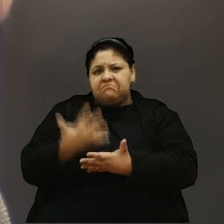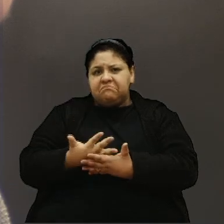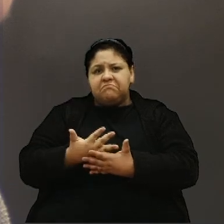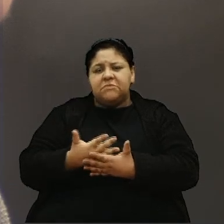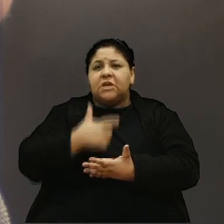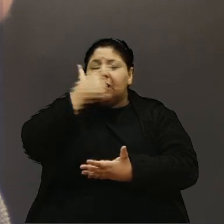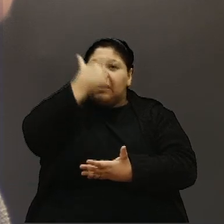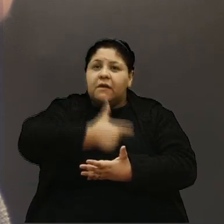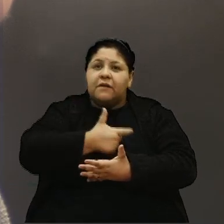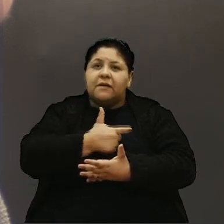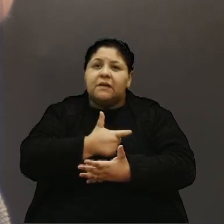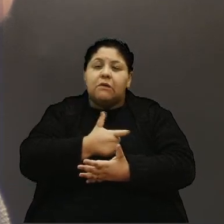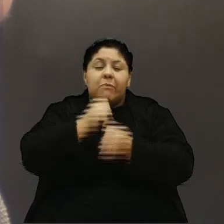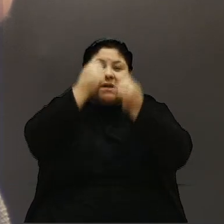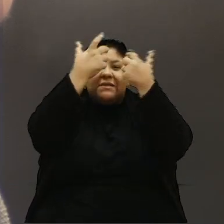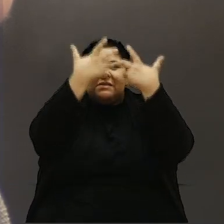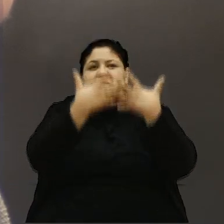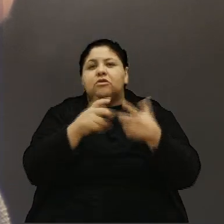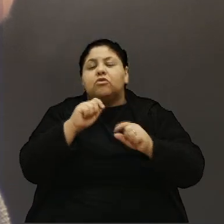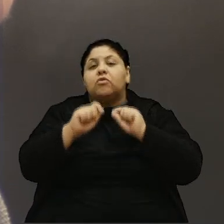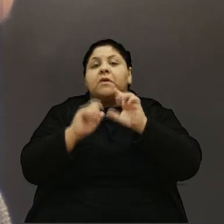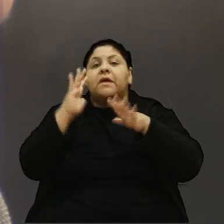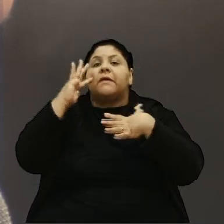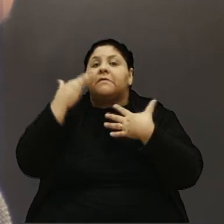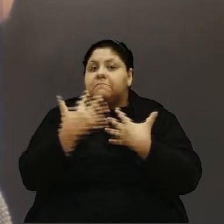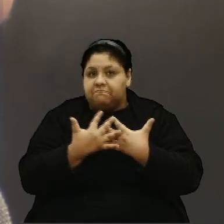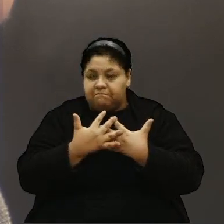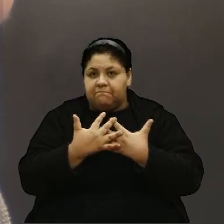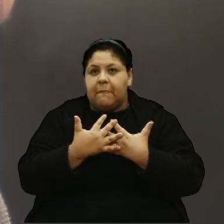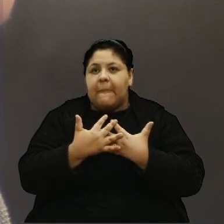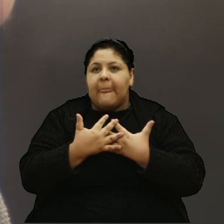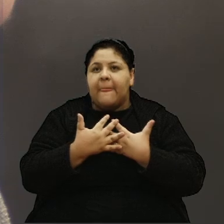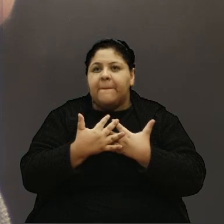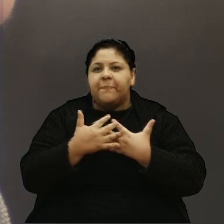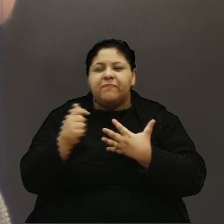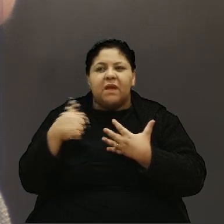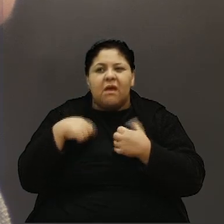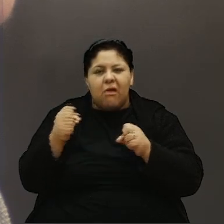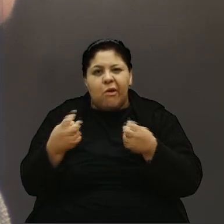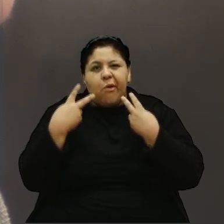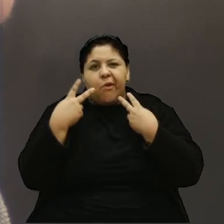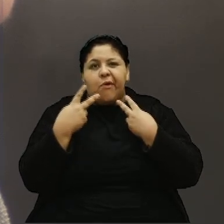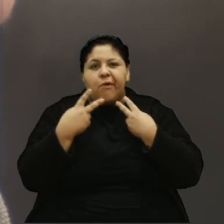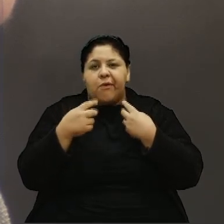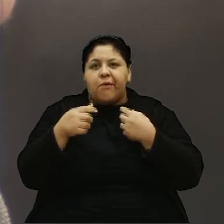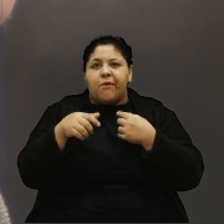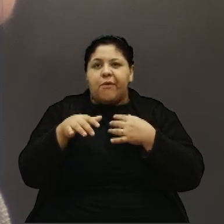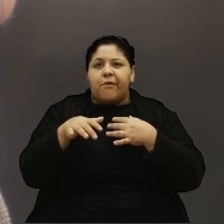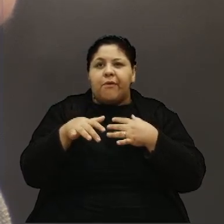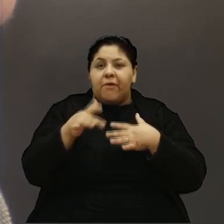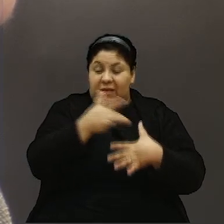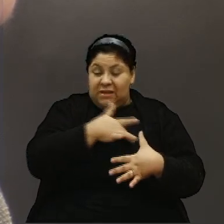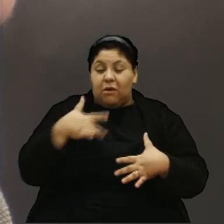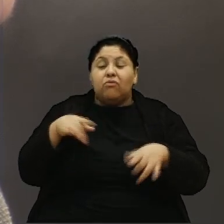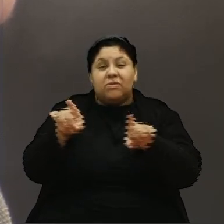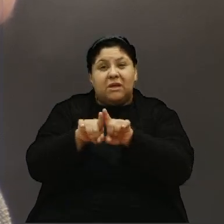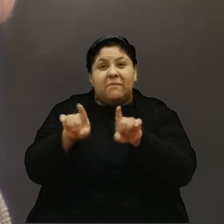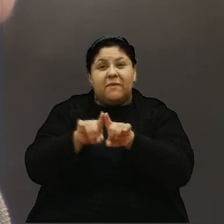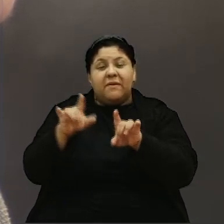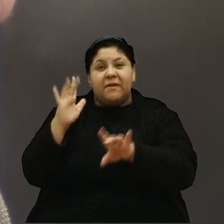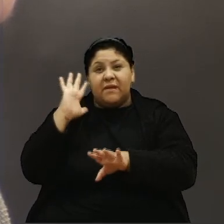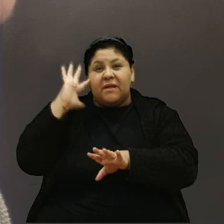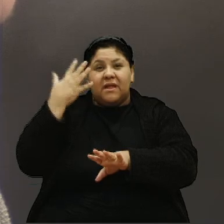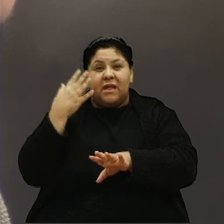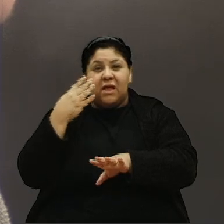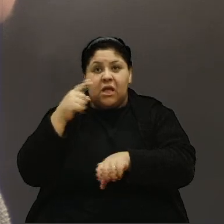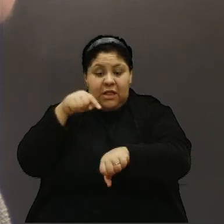acho que pelo menos uma explicação do que vai acontecer, né? Eu estou percebendo que, por exemplo, se a gente for pegar a saúde, isso também está acontecendo com a questão das horas